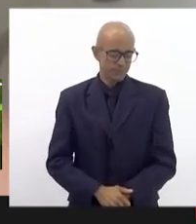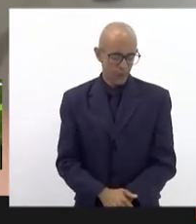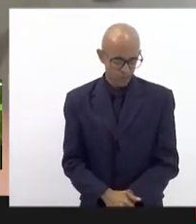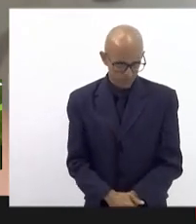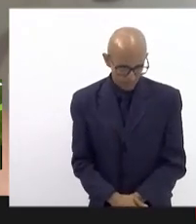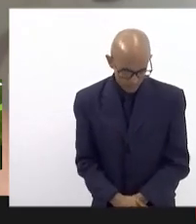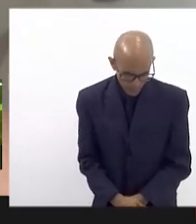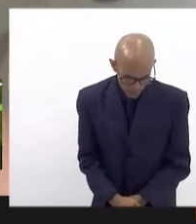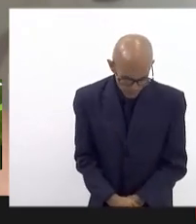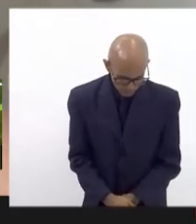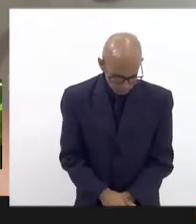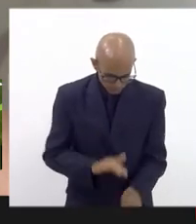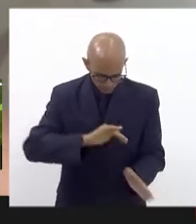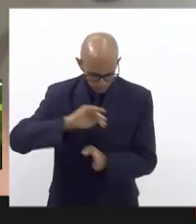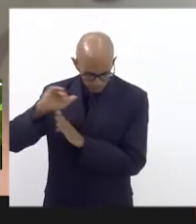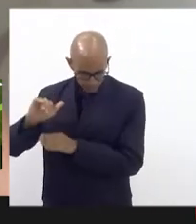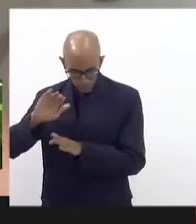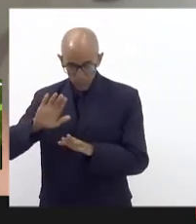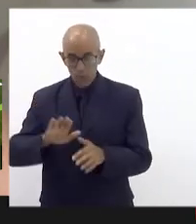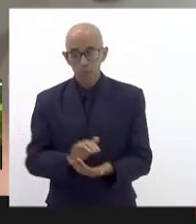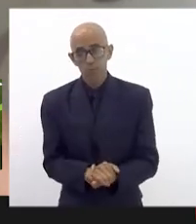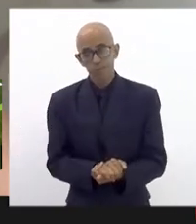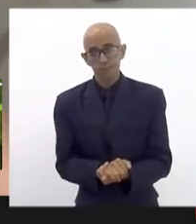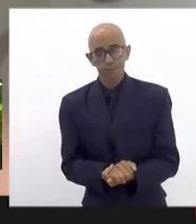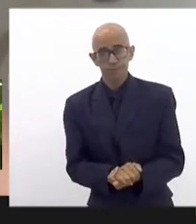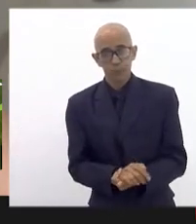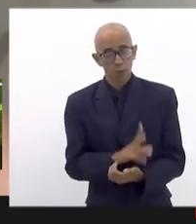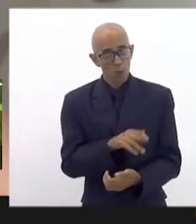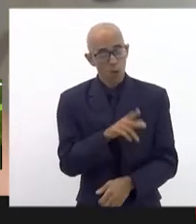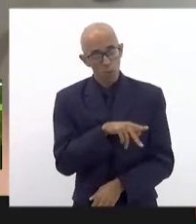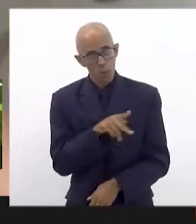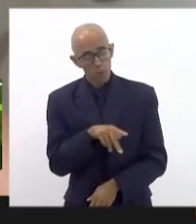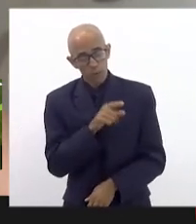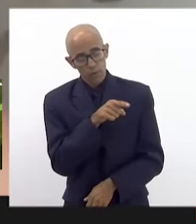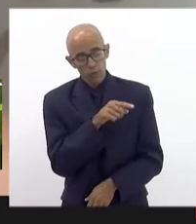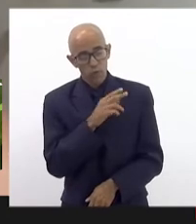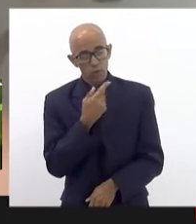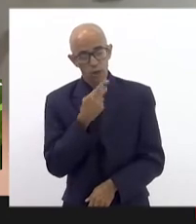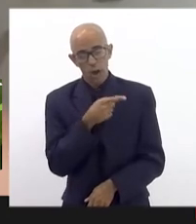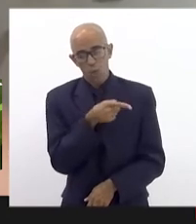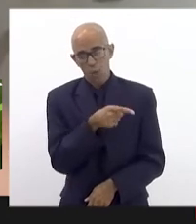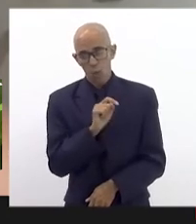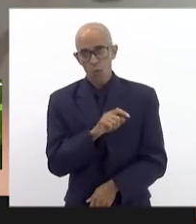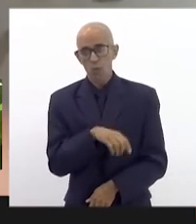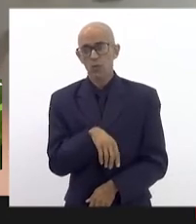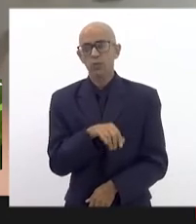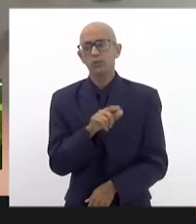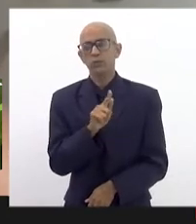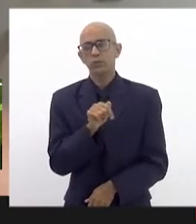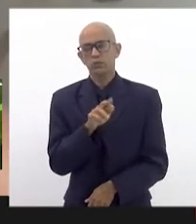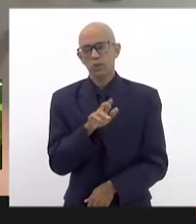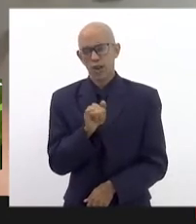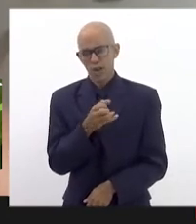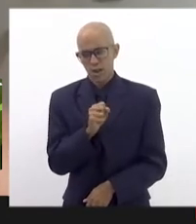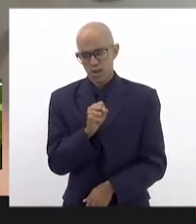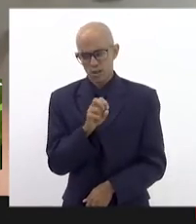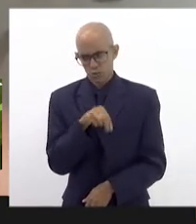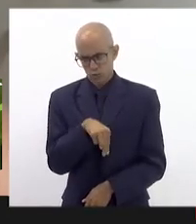Então, como o professor Ildeu colocou, o próprio Gerson colocou,